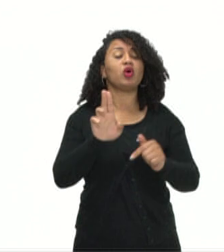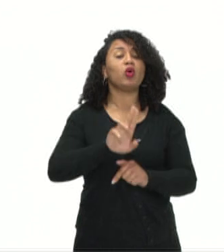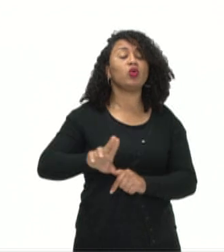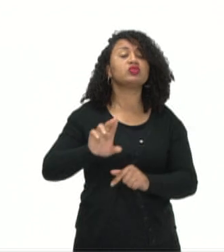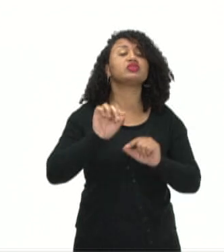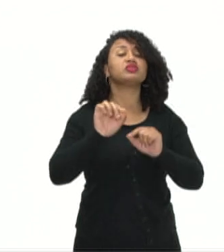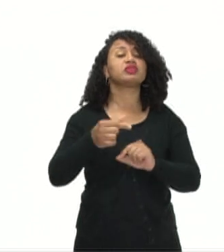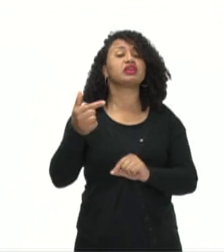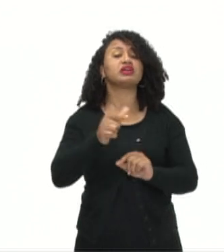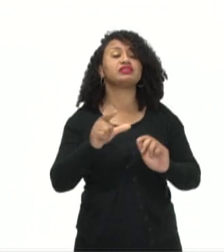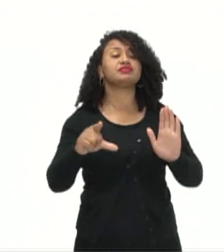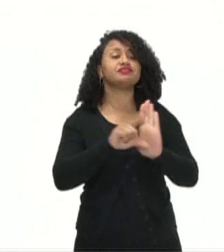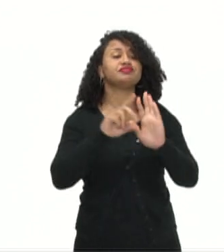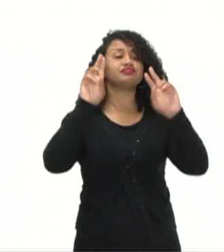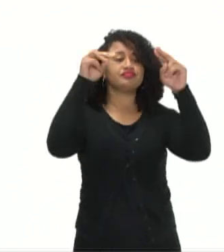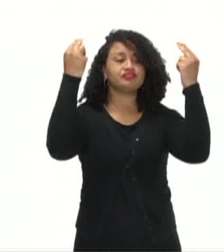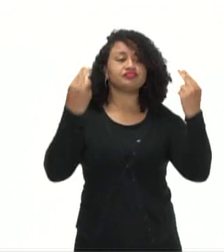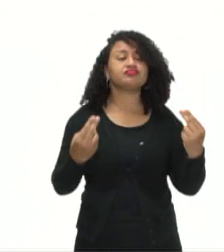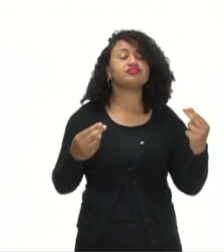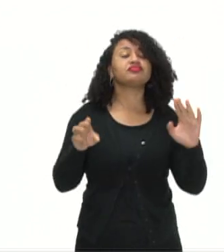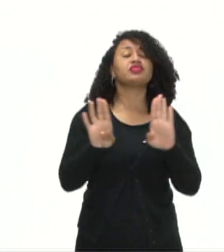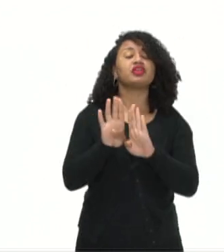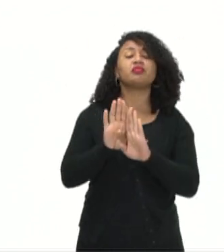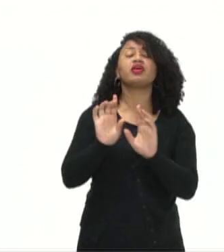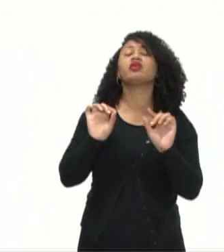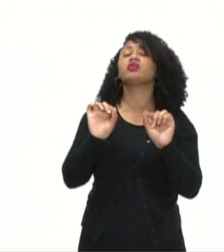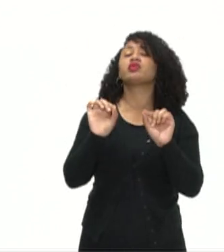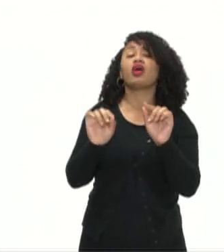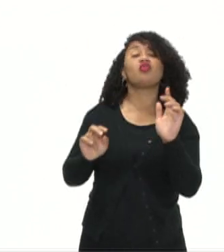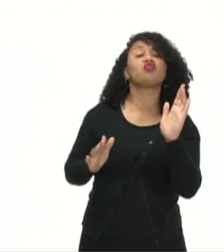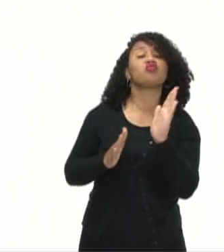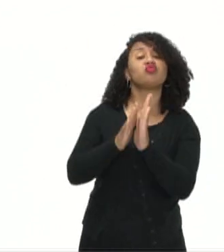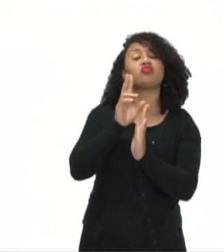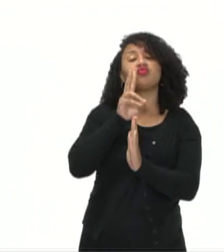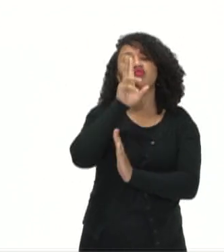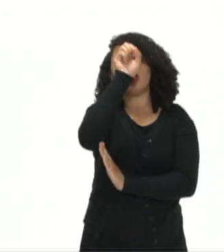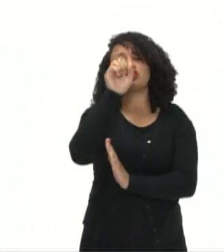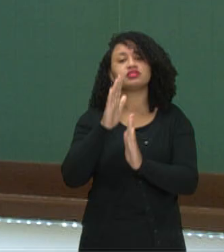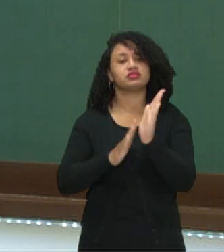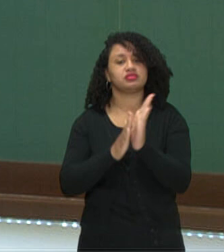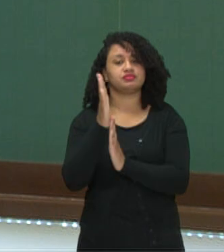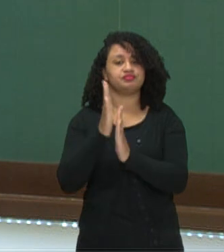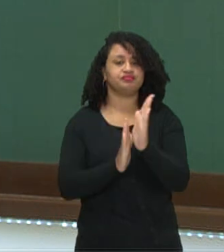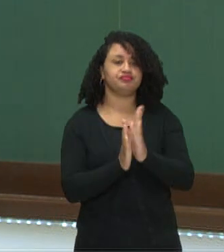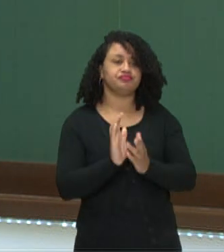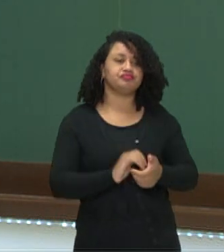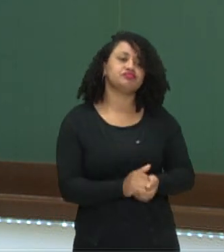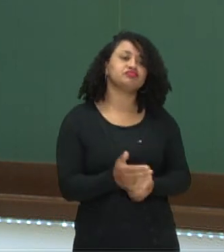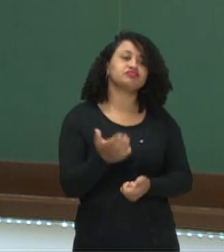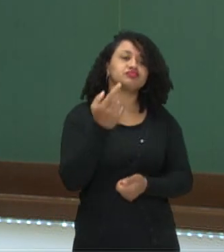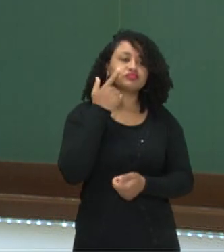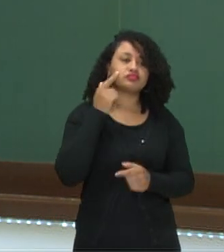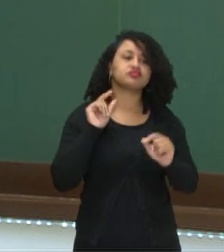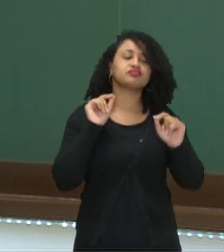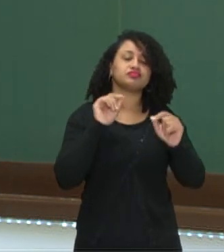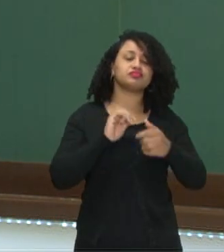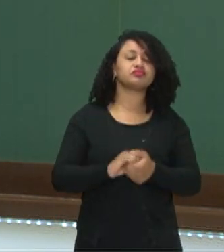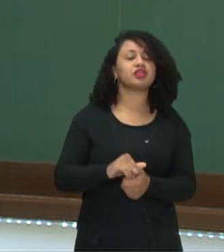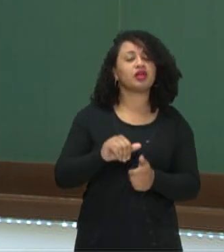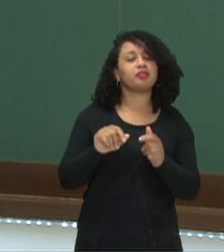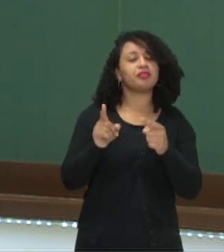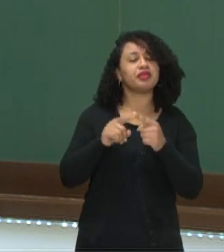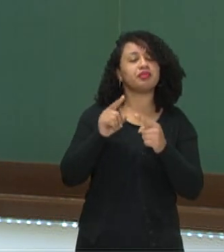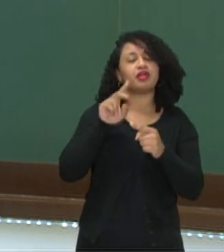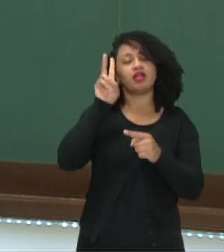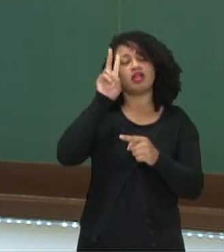da segunda lei de Newton e relacionado com a força de atrito. Vamos lá. Queridos, primeiro, vamos dar uma